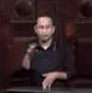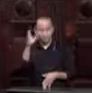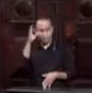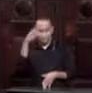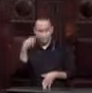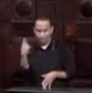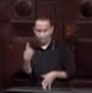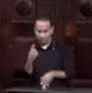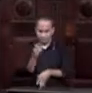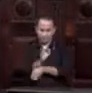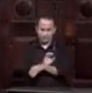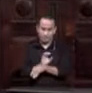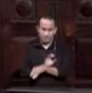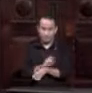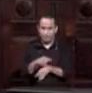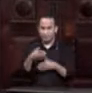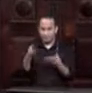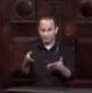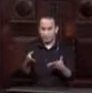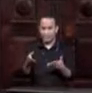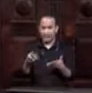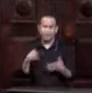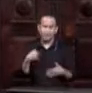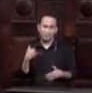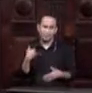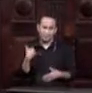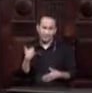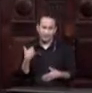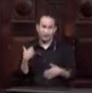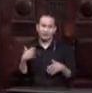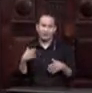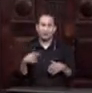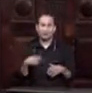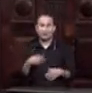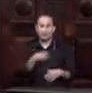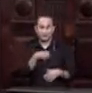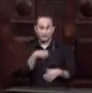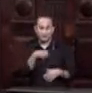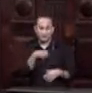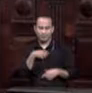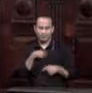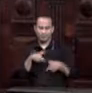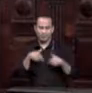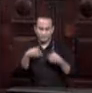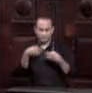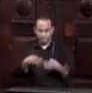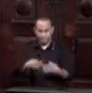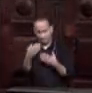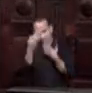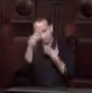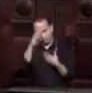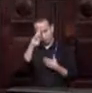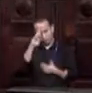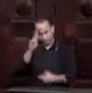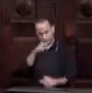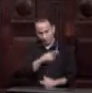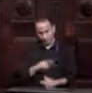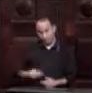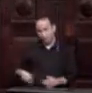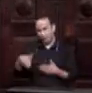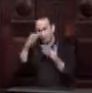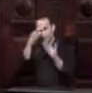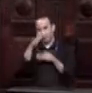nosso Estado, Vossa Excelência comemorará um aniversário com sentimento de dever cumprido. Muito obrigado, senhor presidente, muito obrigado a